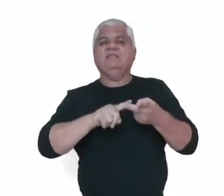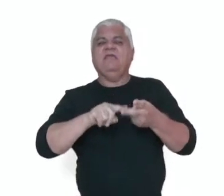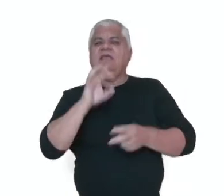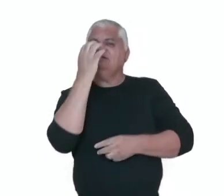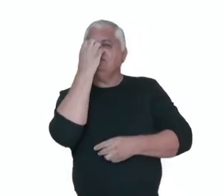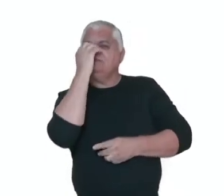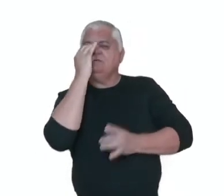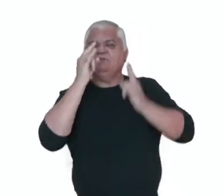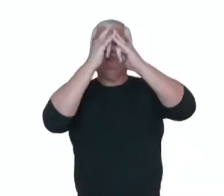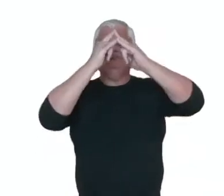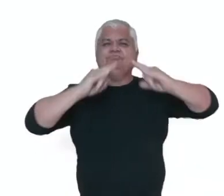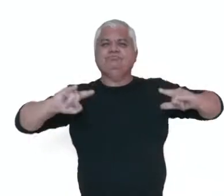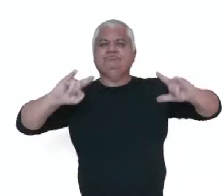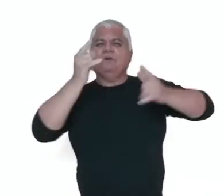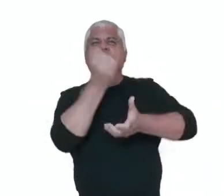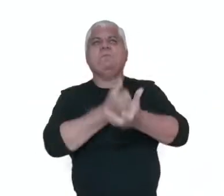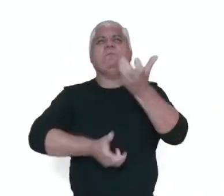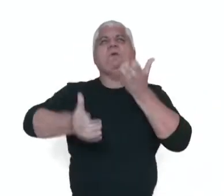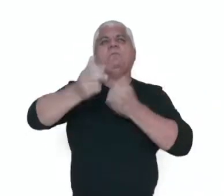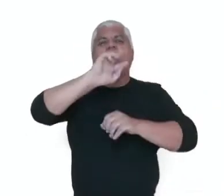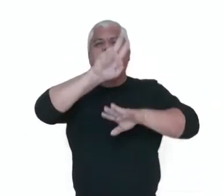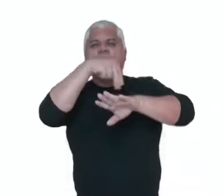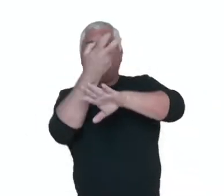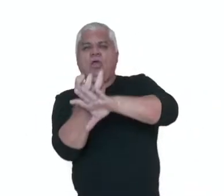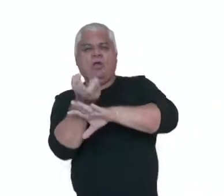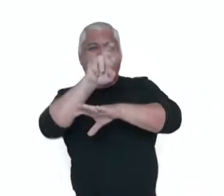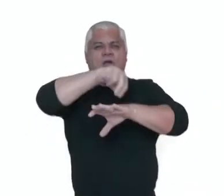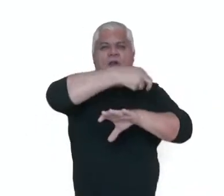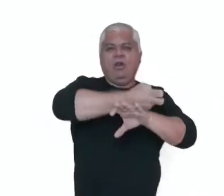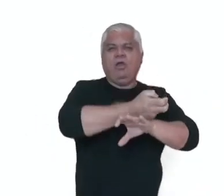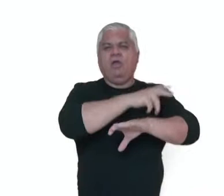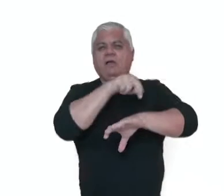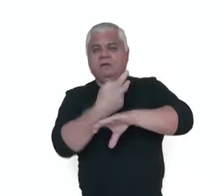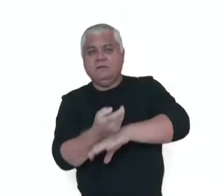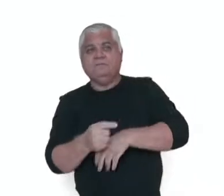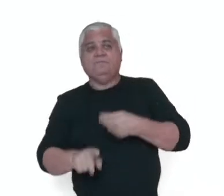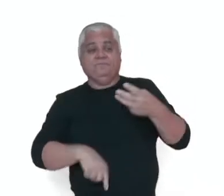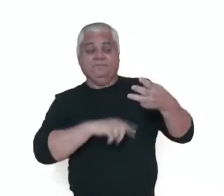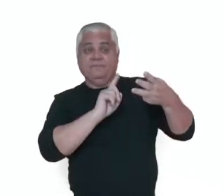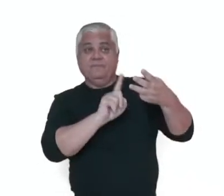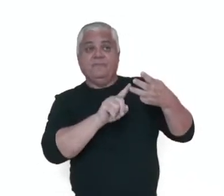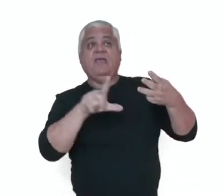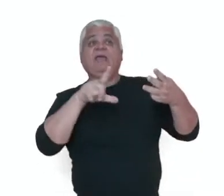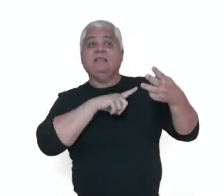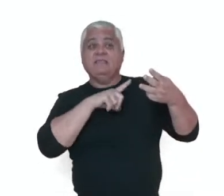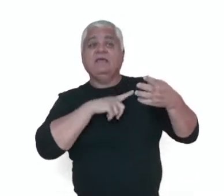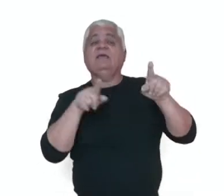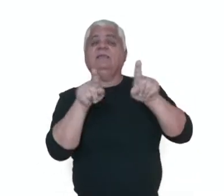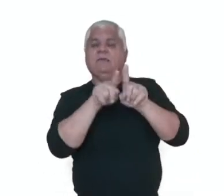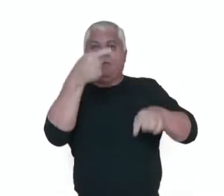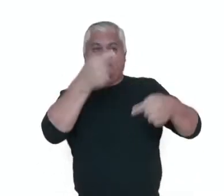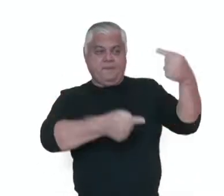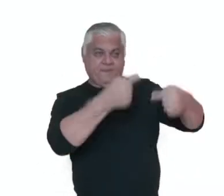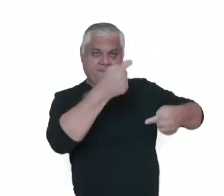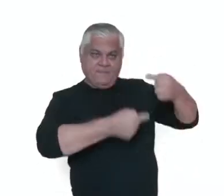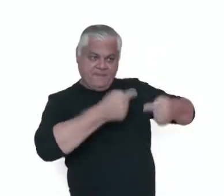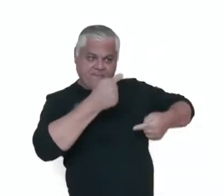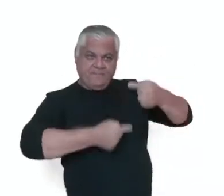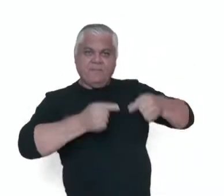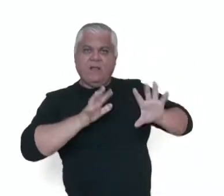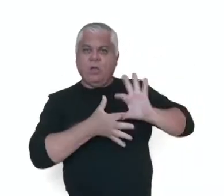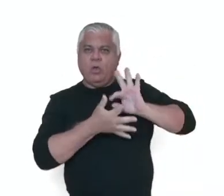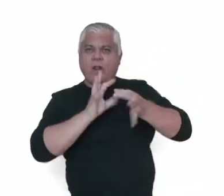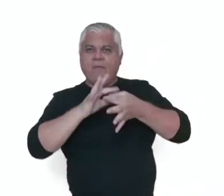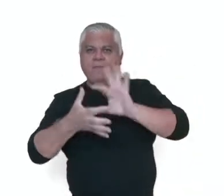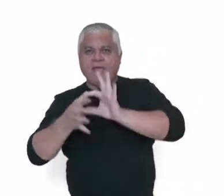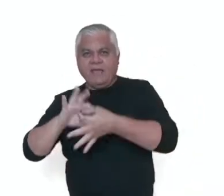que passam por acrobacias e diversos outros elementos. Nós temos as ginásticas competitivas, então nós